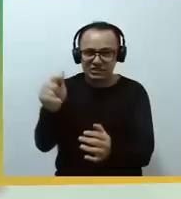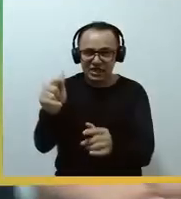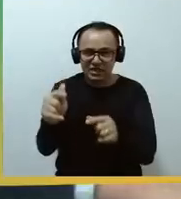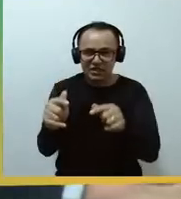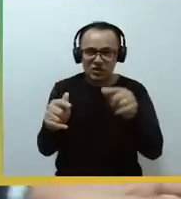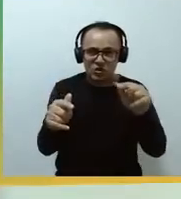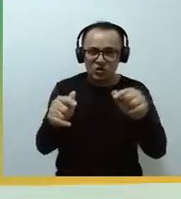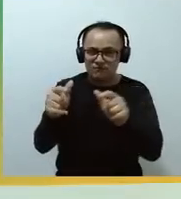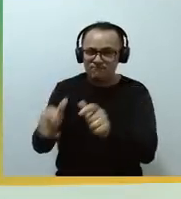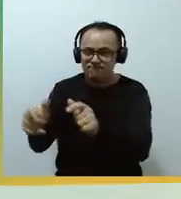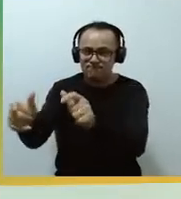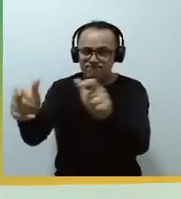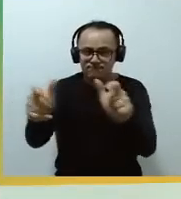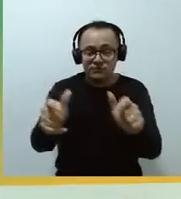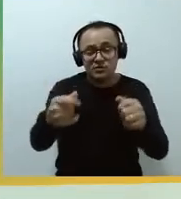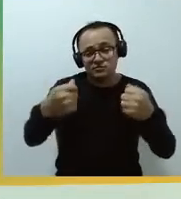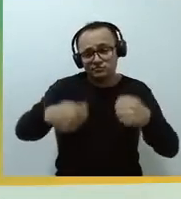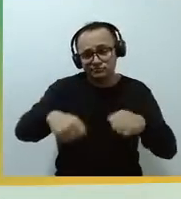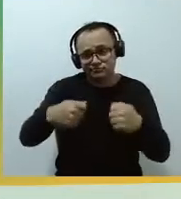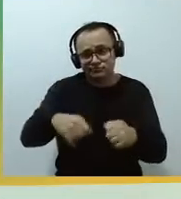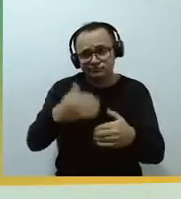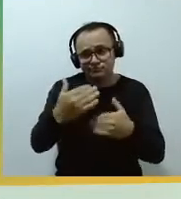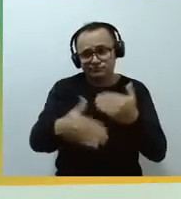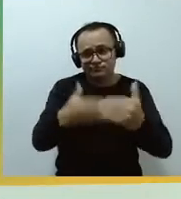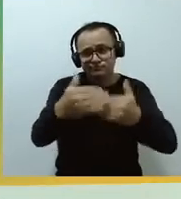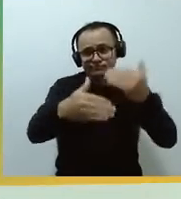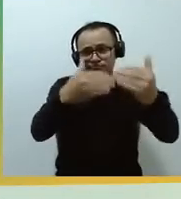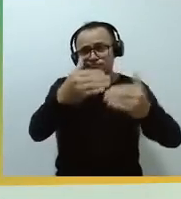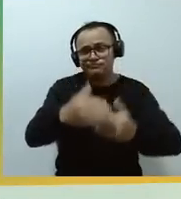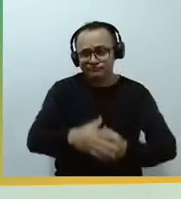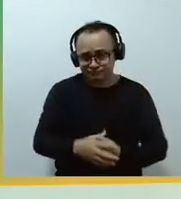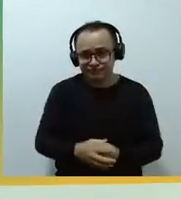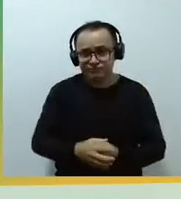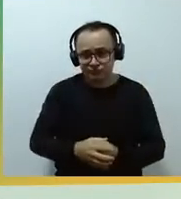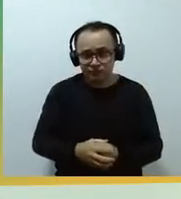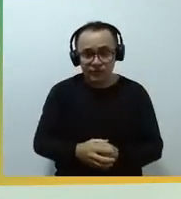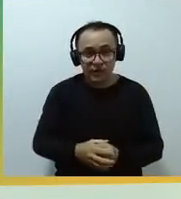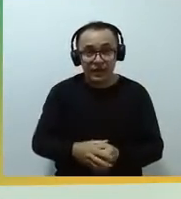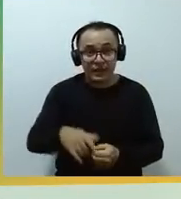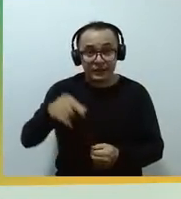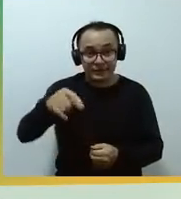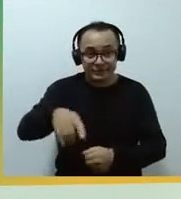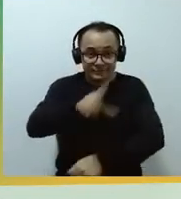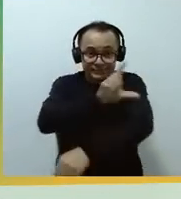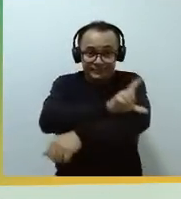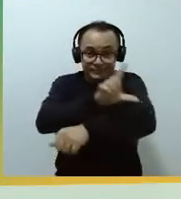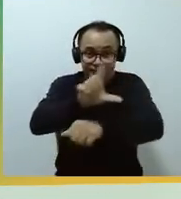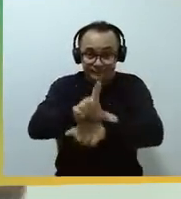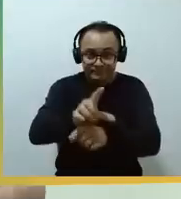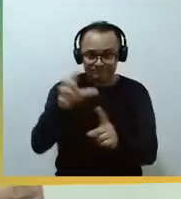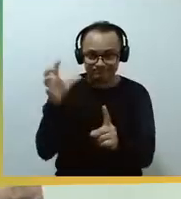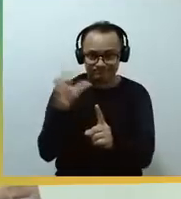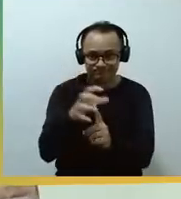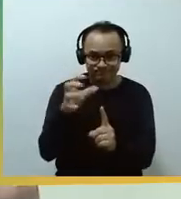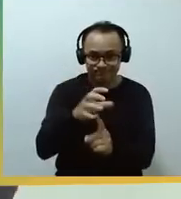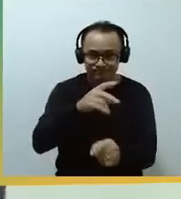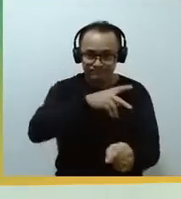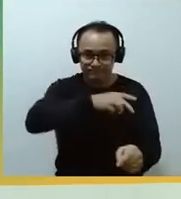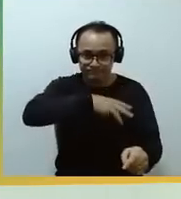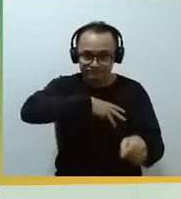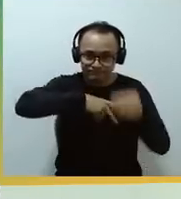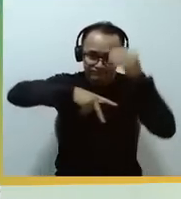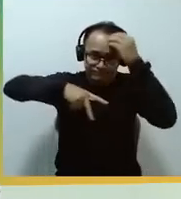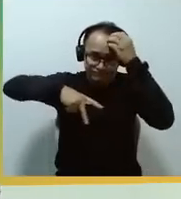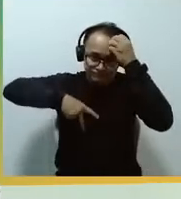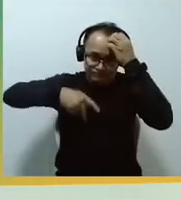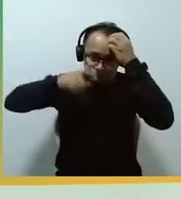evoluir, né? Então, o município ficou pressionado entre o Ministério Público, que queria que você fizesse, e